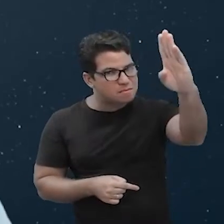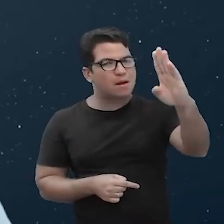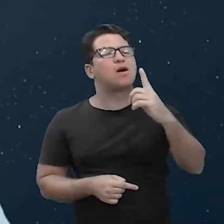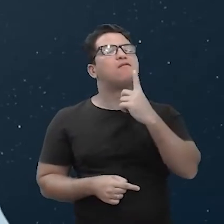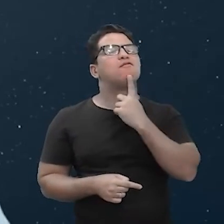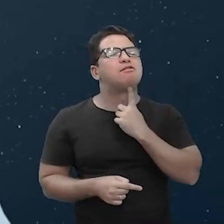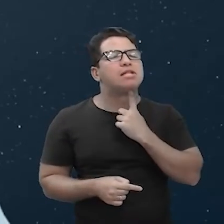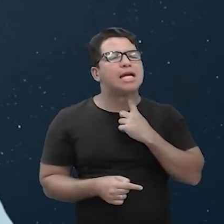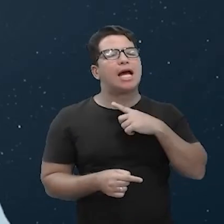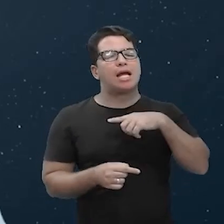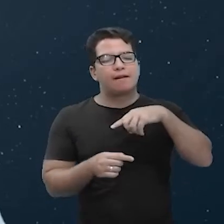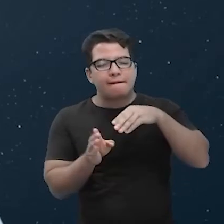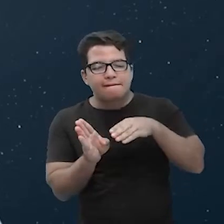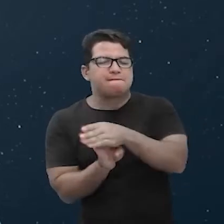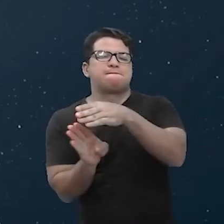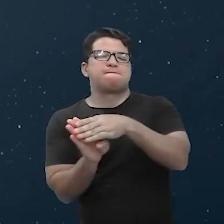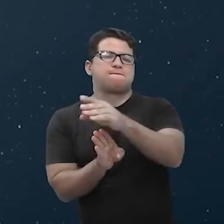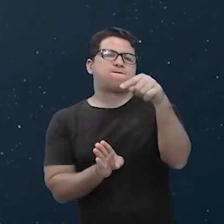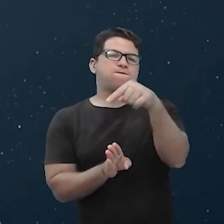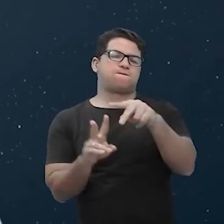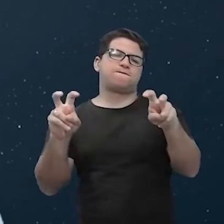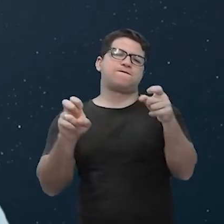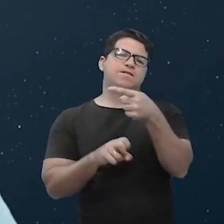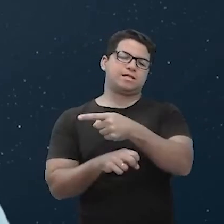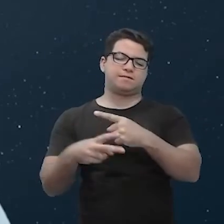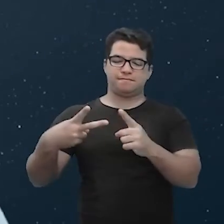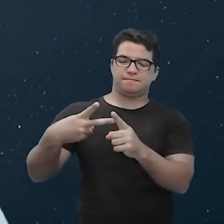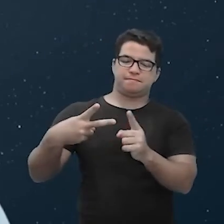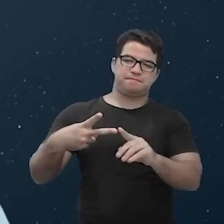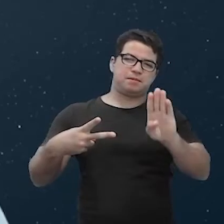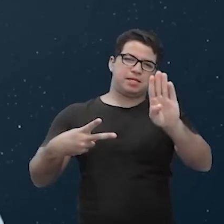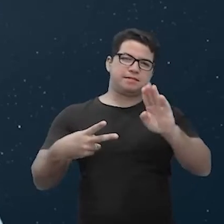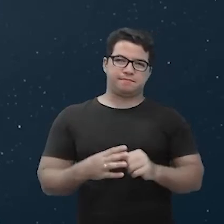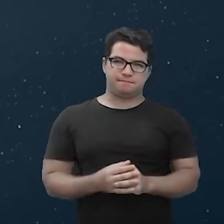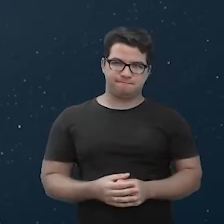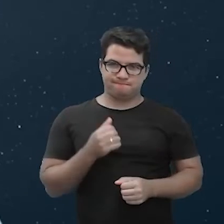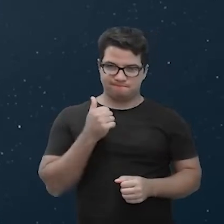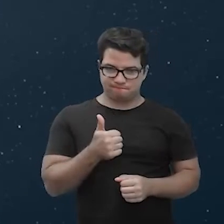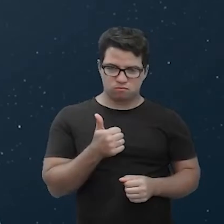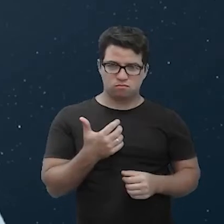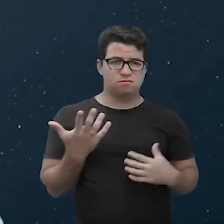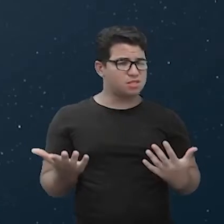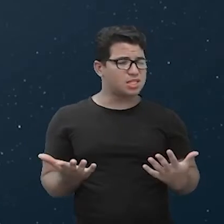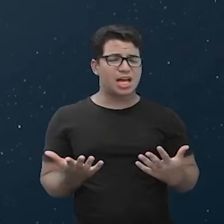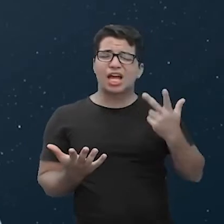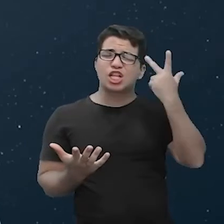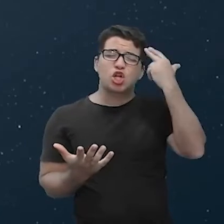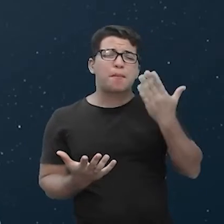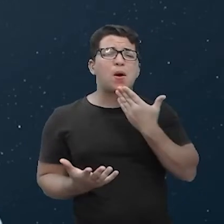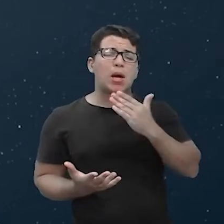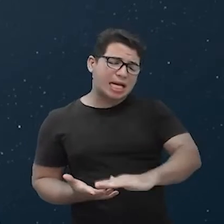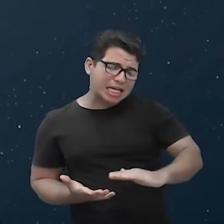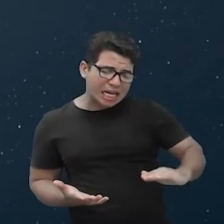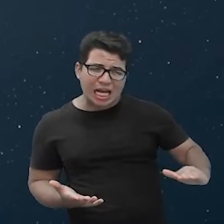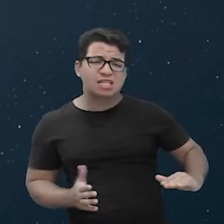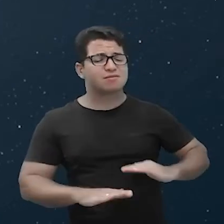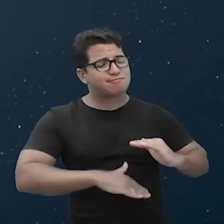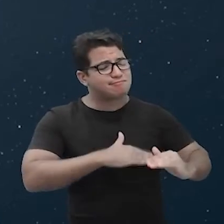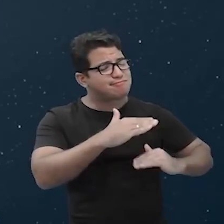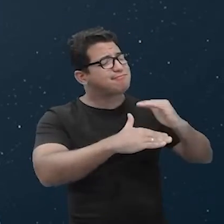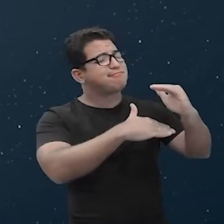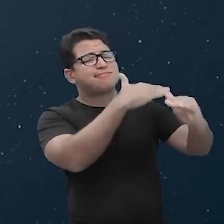E é normal e está tudo bem, tá? Cada coisa ao seu tempo. Então, o Cartoon aí faz uma